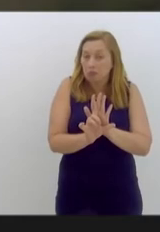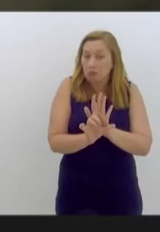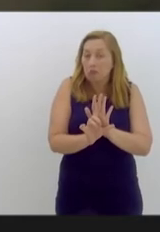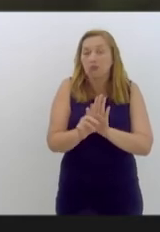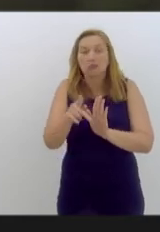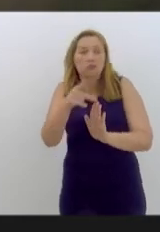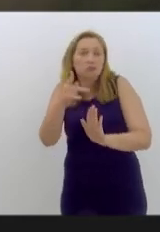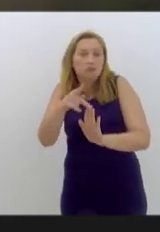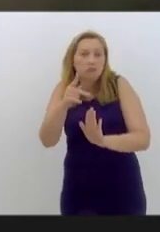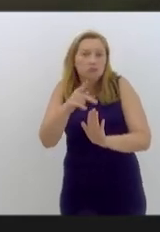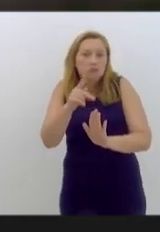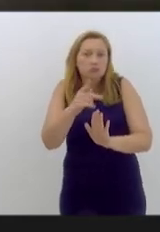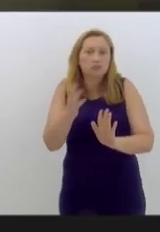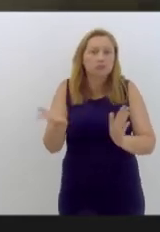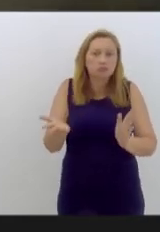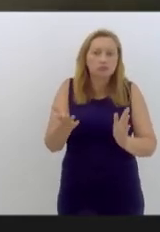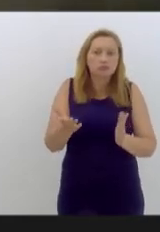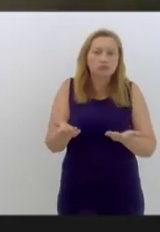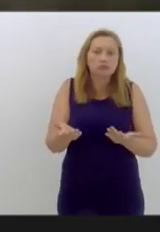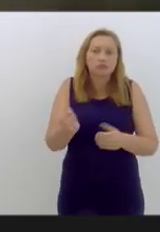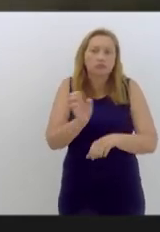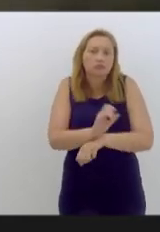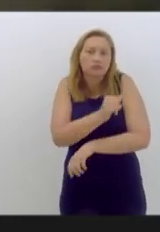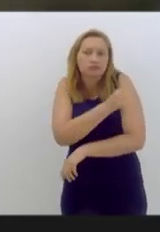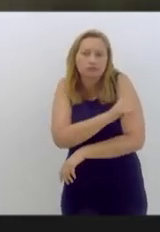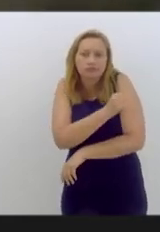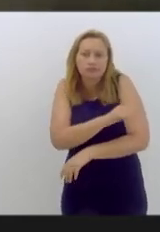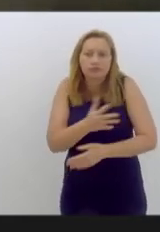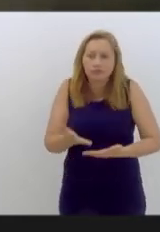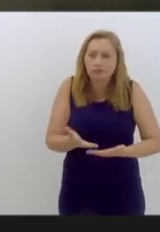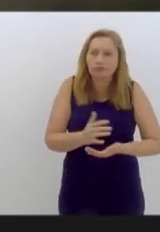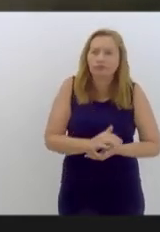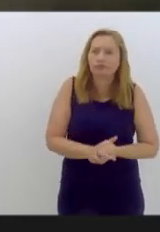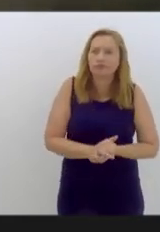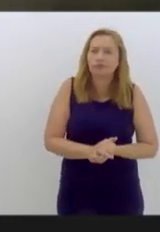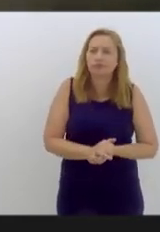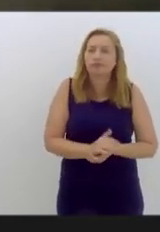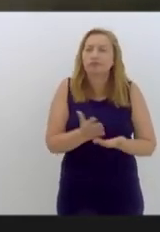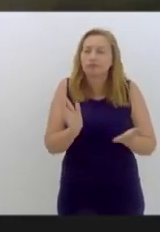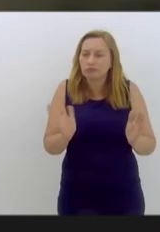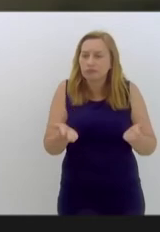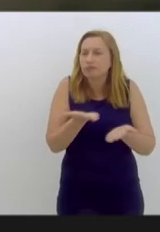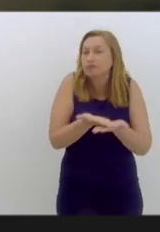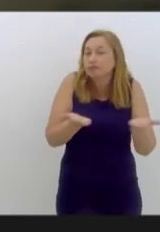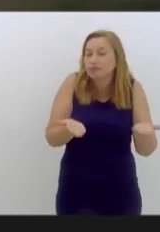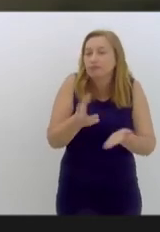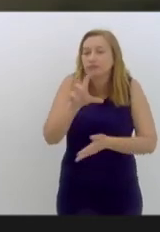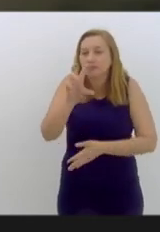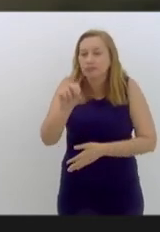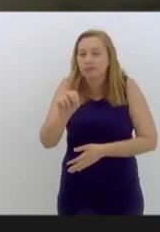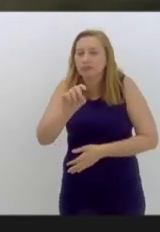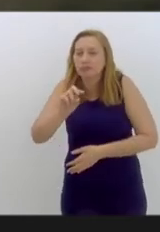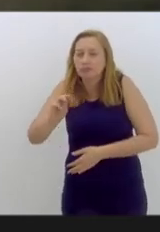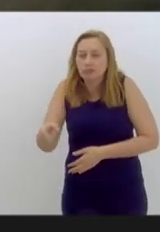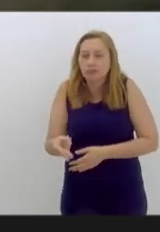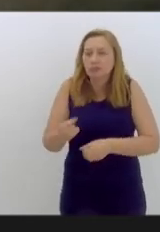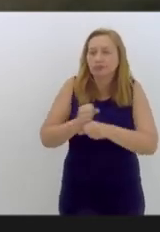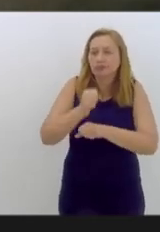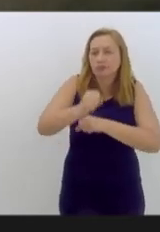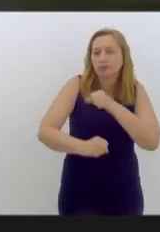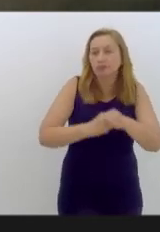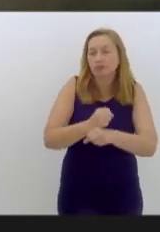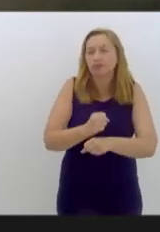portaria, em tese, o Estado do Rio de Janeiro, por conseguir seus municípios, já perderia 150 milhões de reais para o ano que vem.